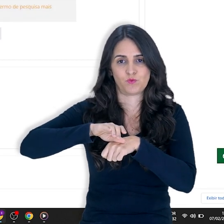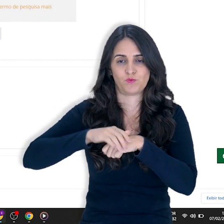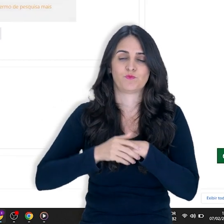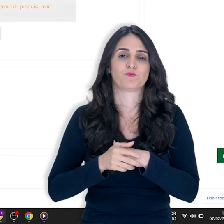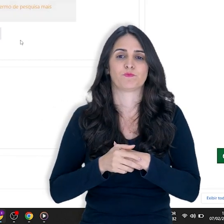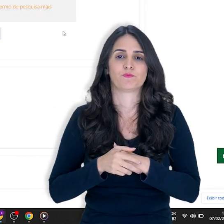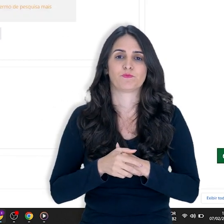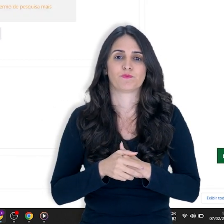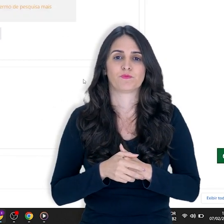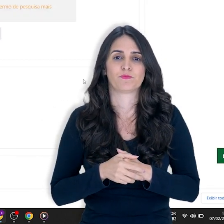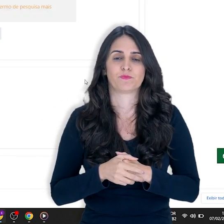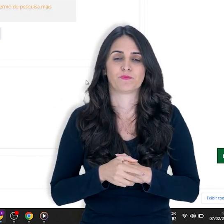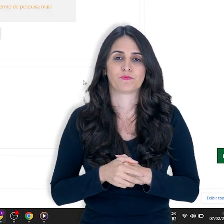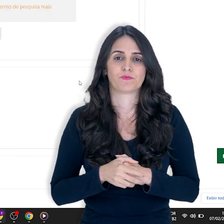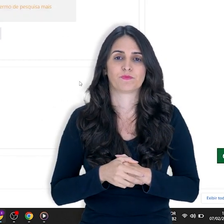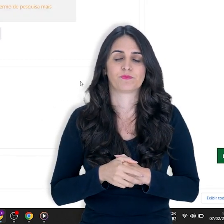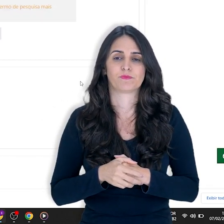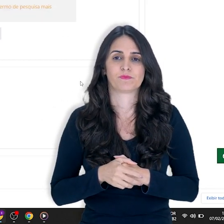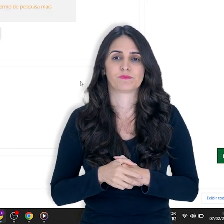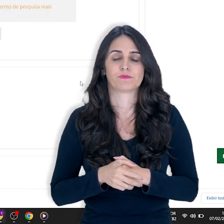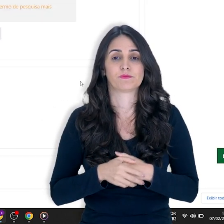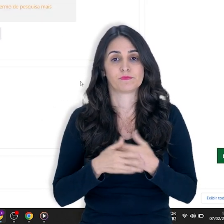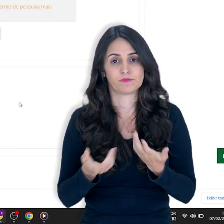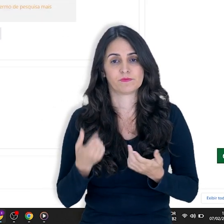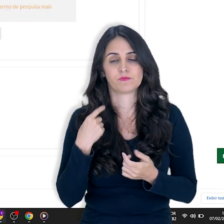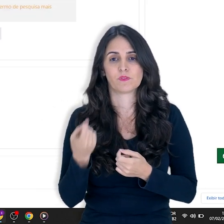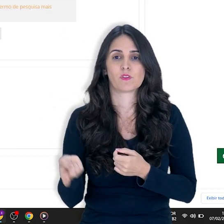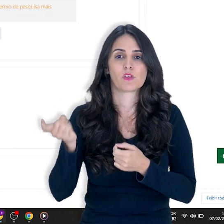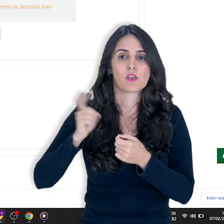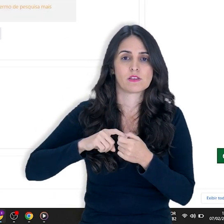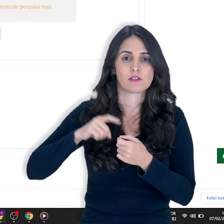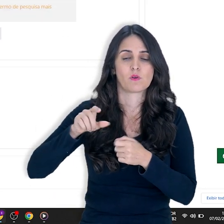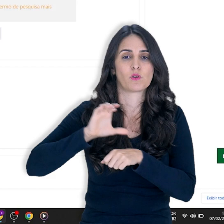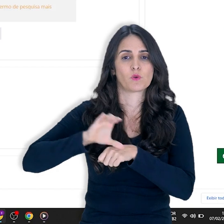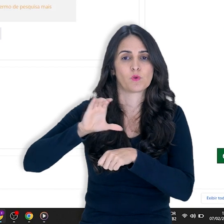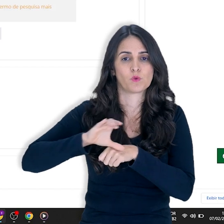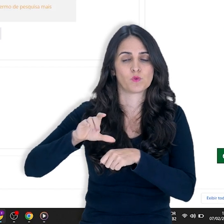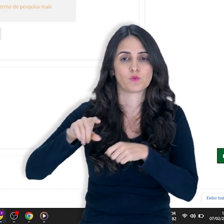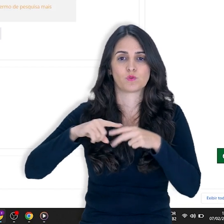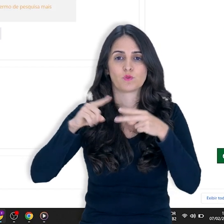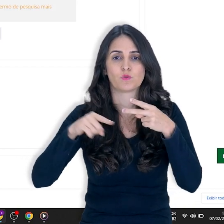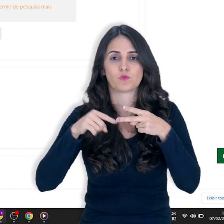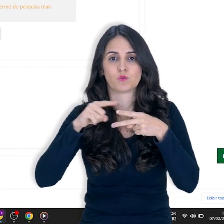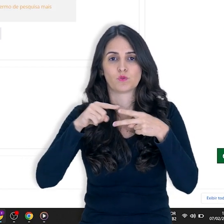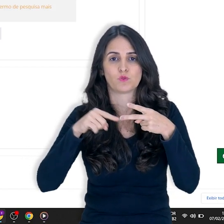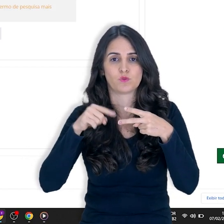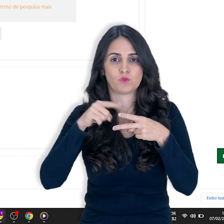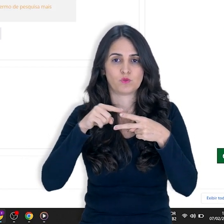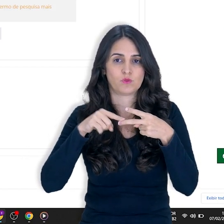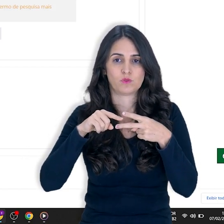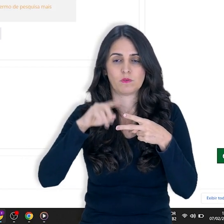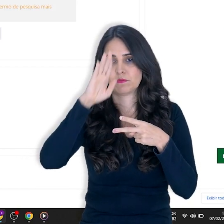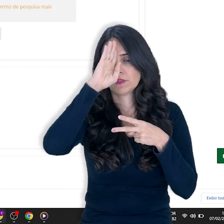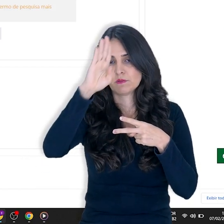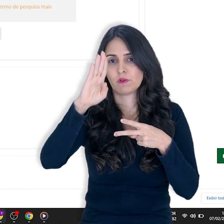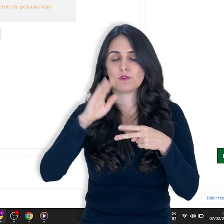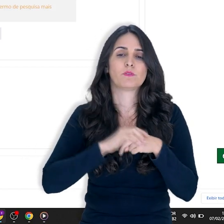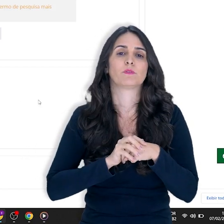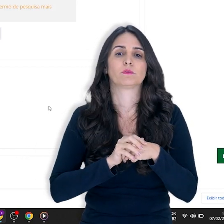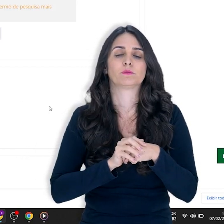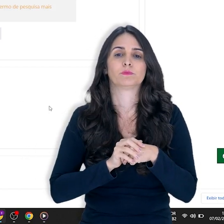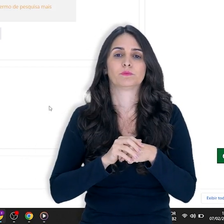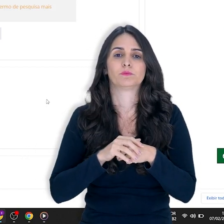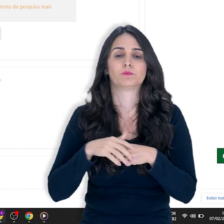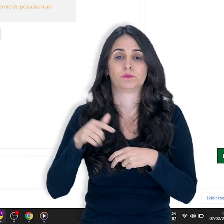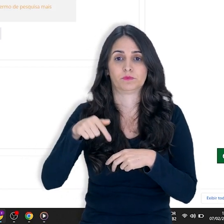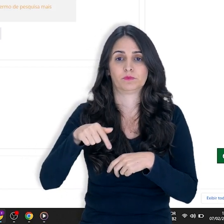as outras opções é porque eu tenho acesso de administrador. Na opção de restaurar neste curso, você tem duas opções que são